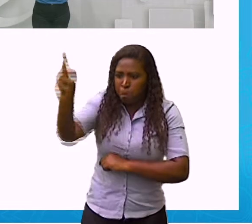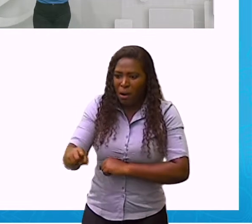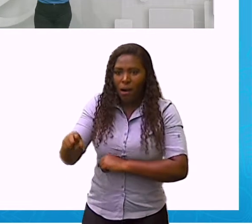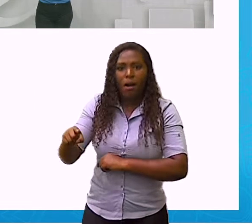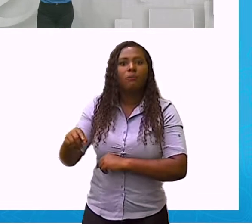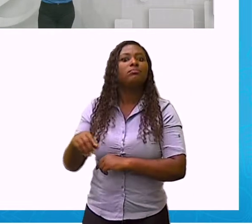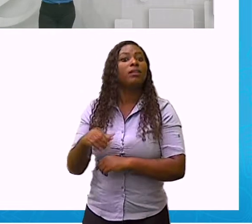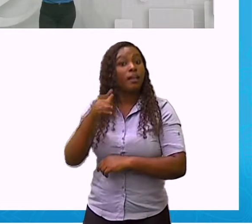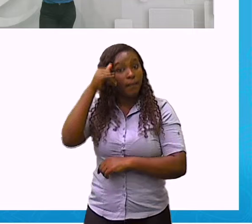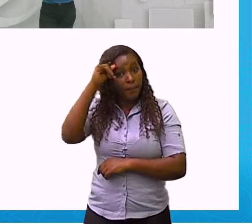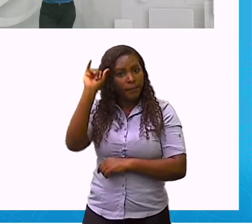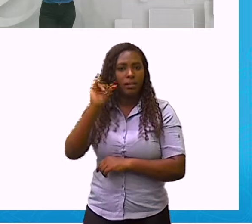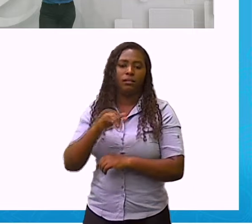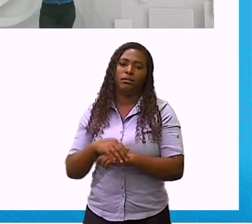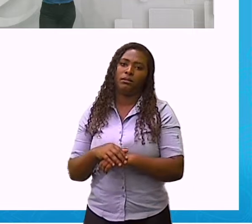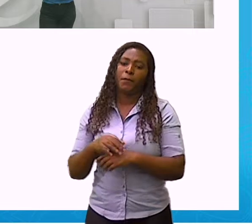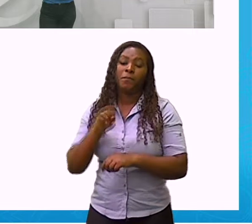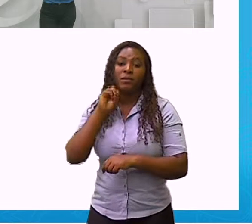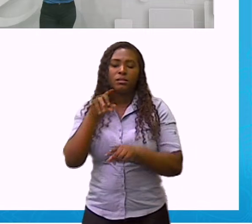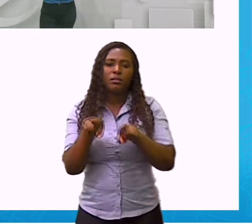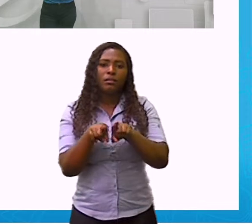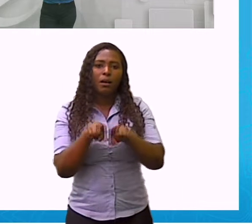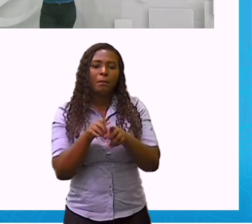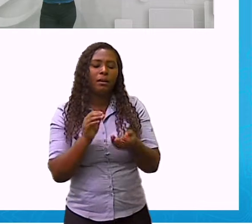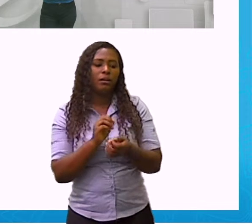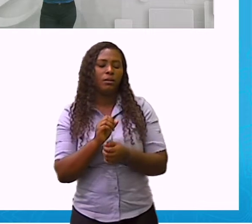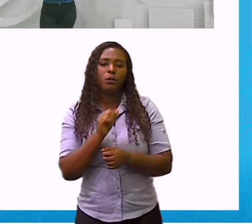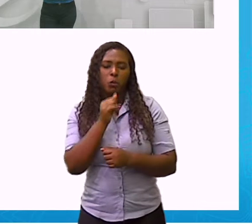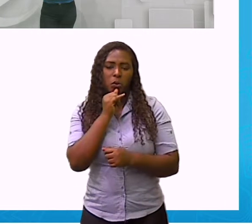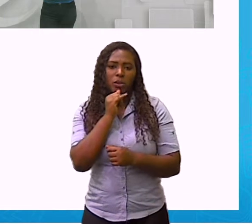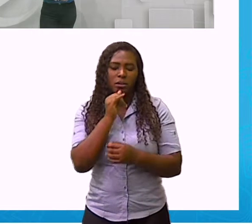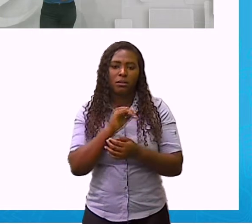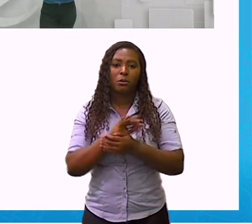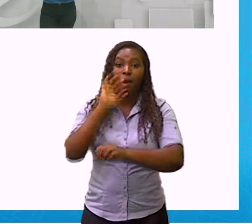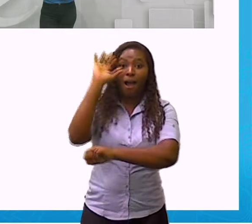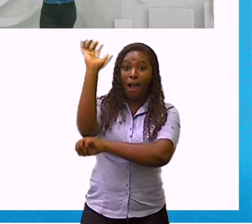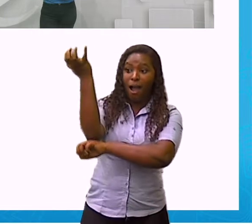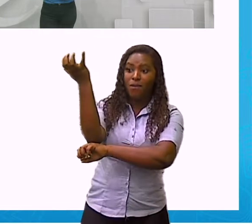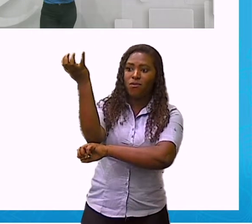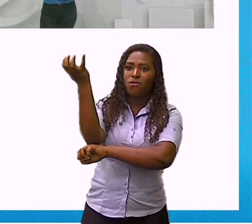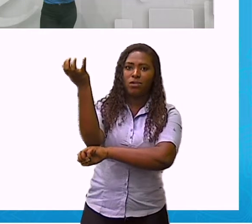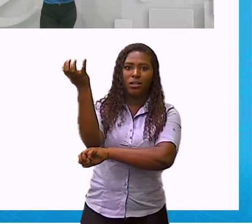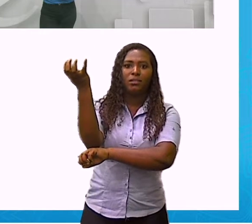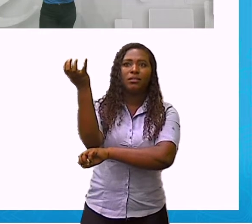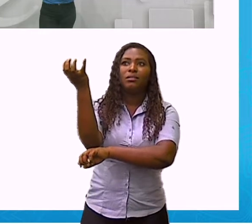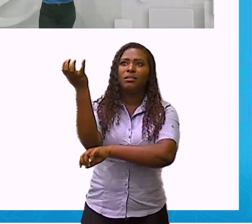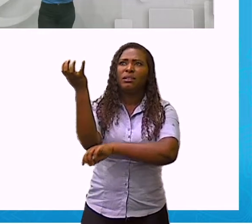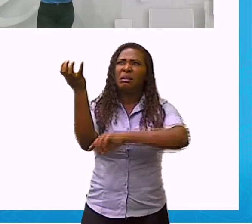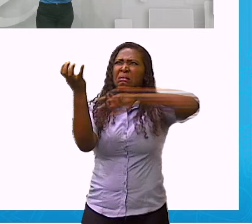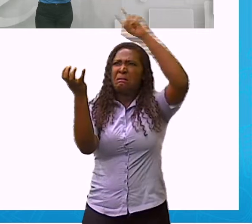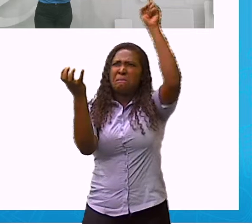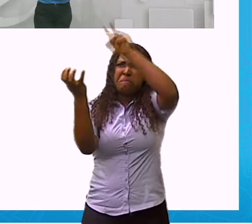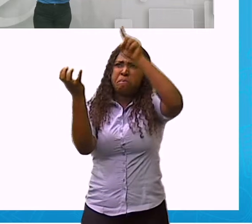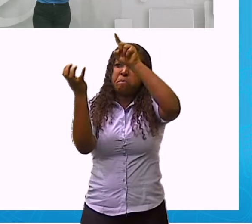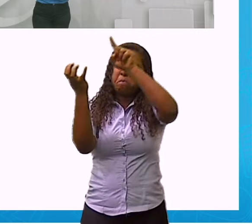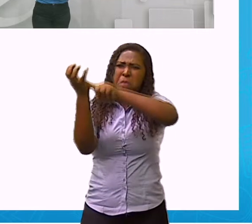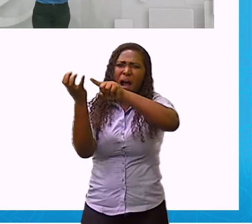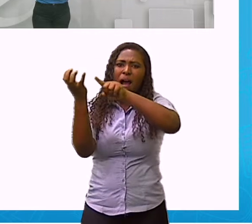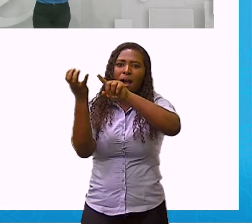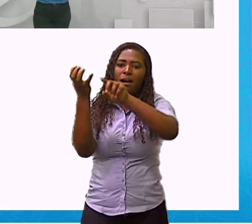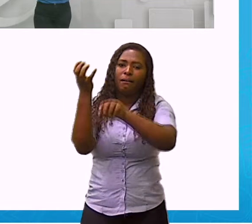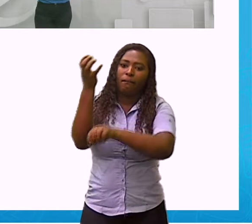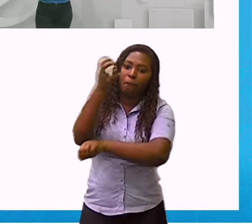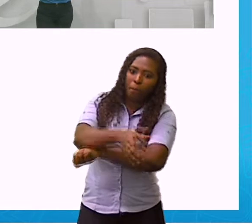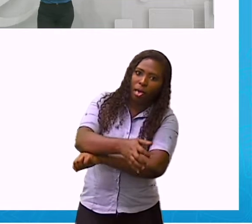estiver fora de um veículo, você deve evitar essas áreas. Procure um abrigo dentro de construções